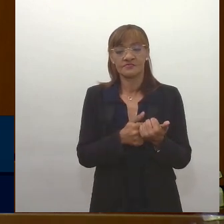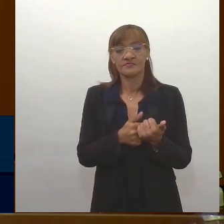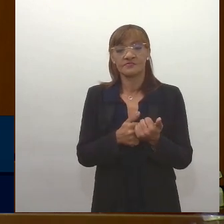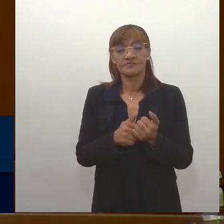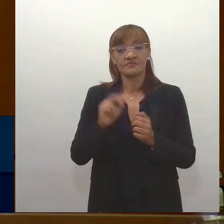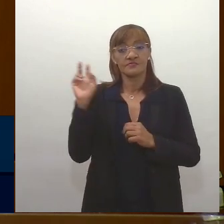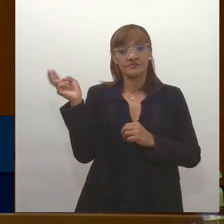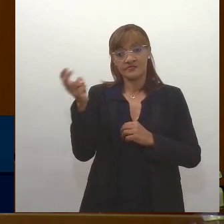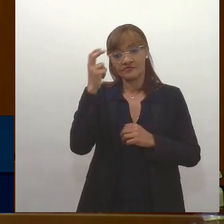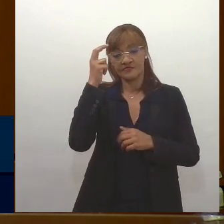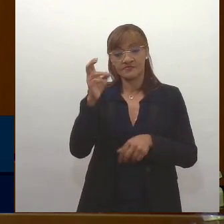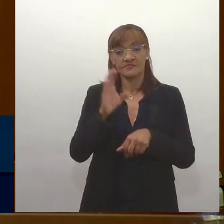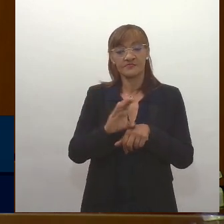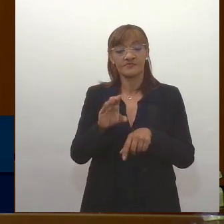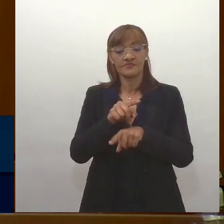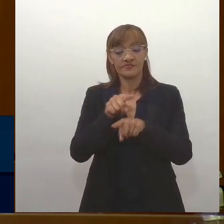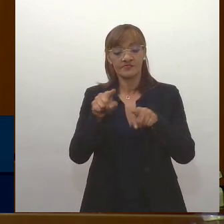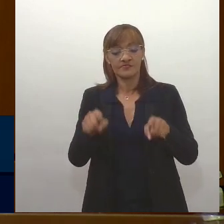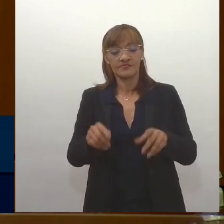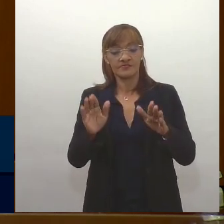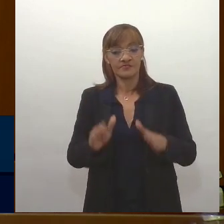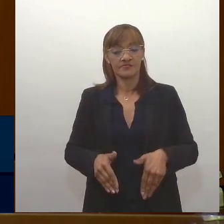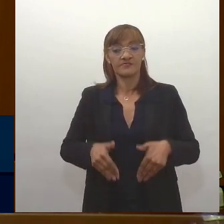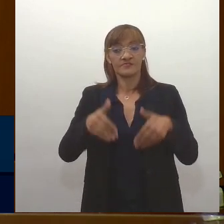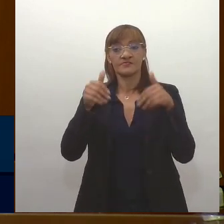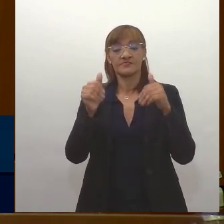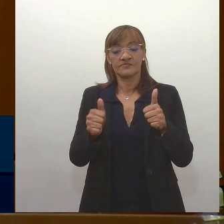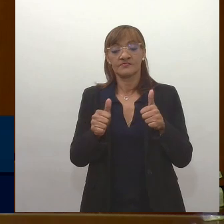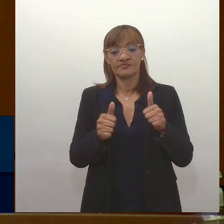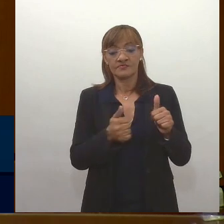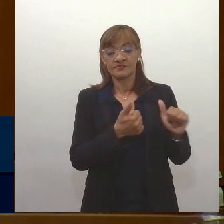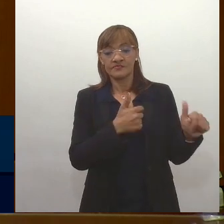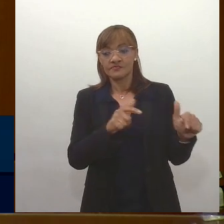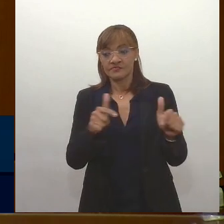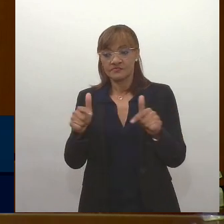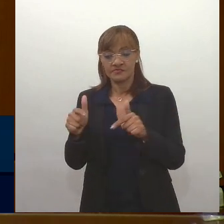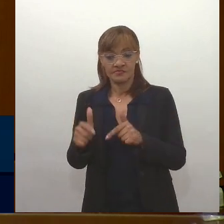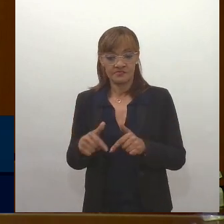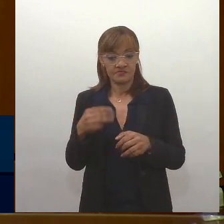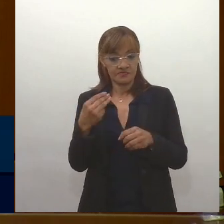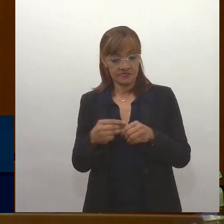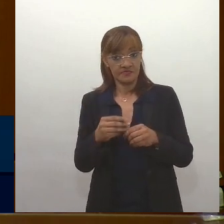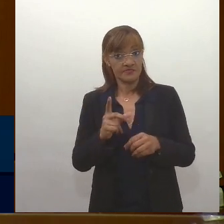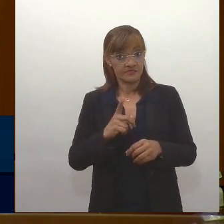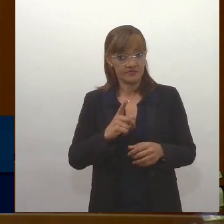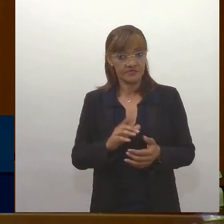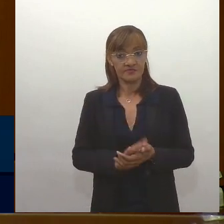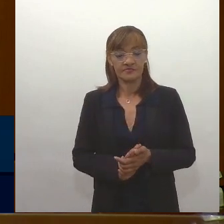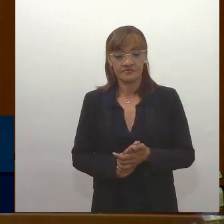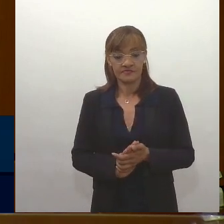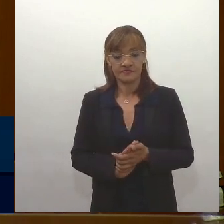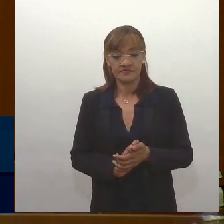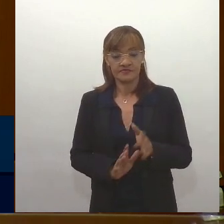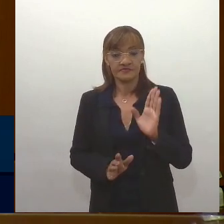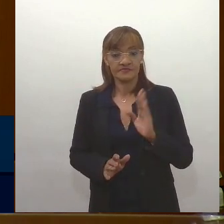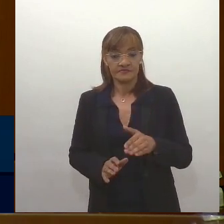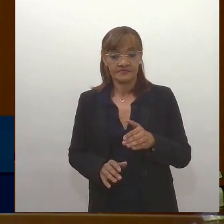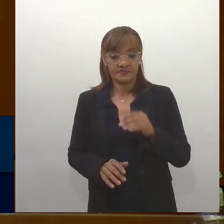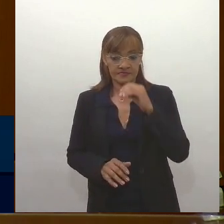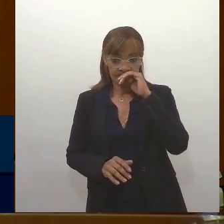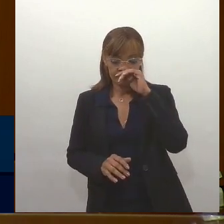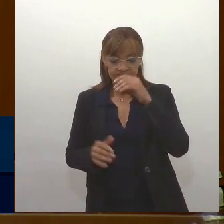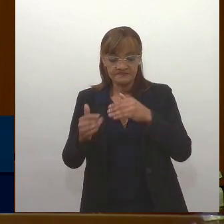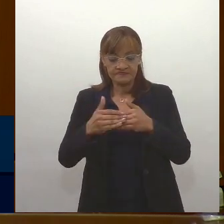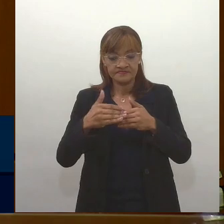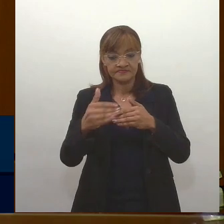e na melhoria dos serviços ofertados no municípios com a chegada nos próximos dias de um escritório do